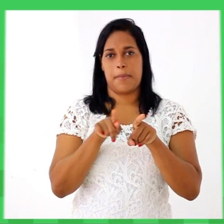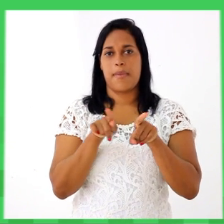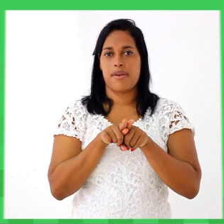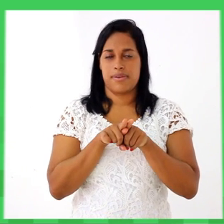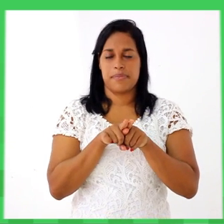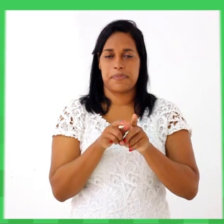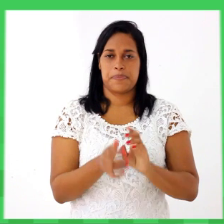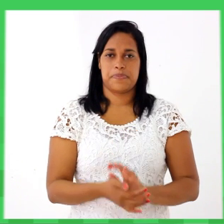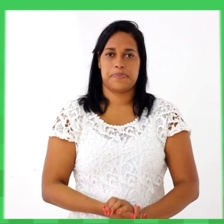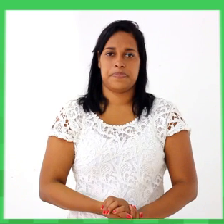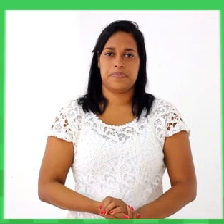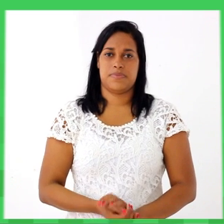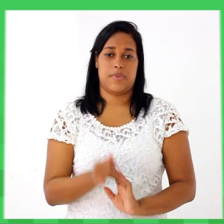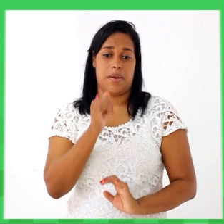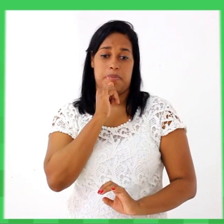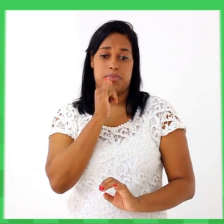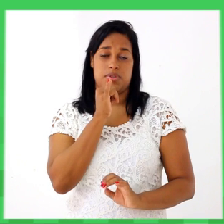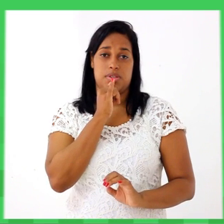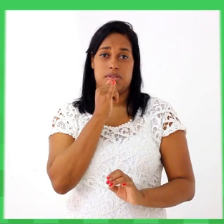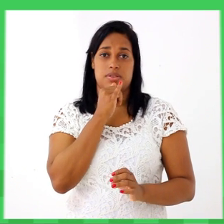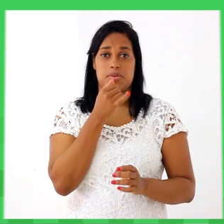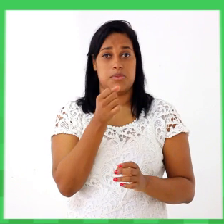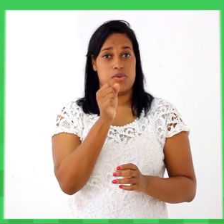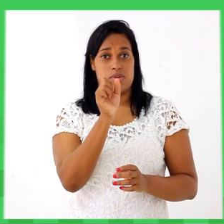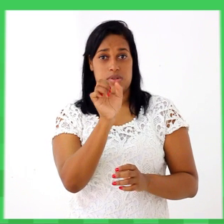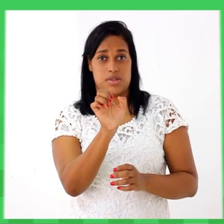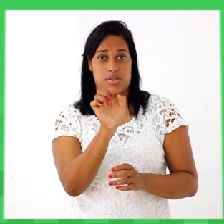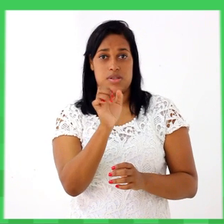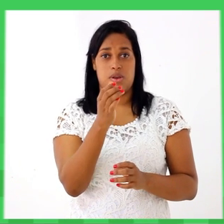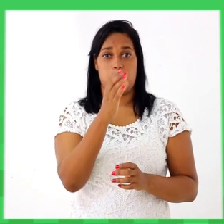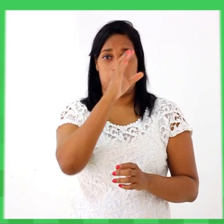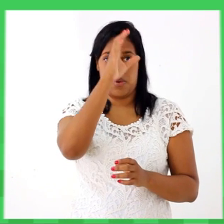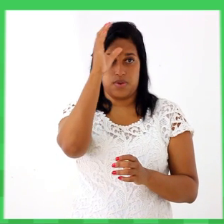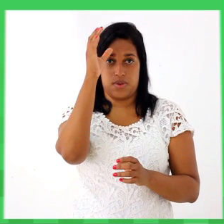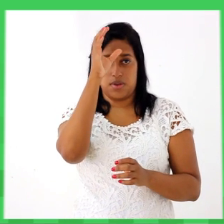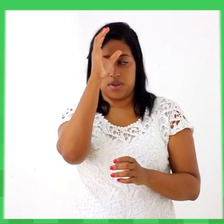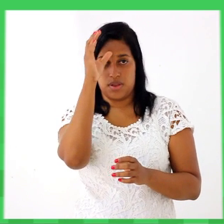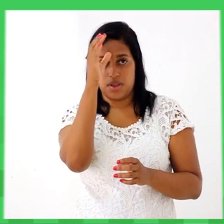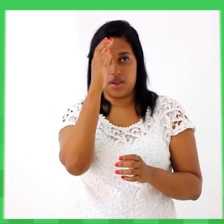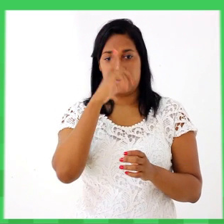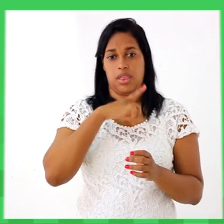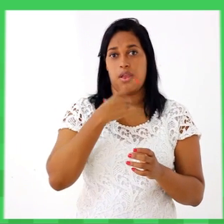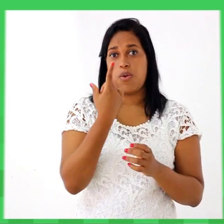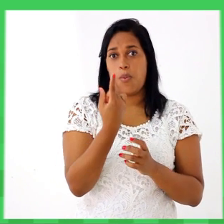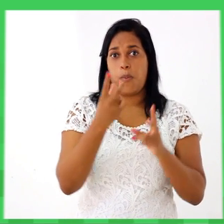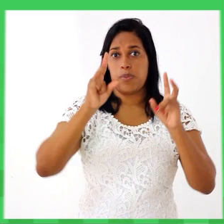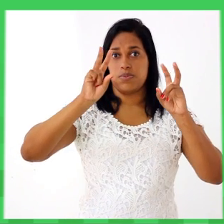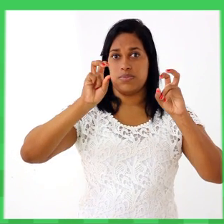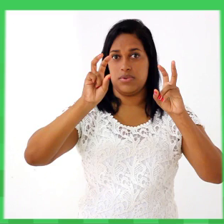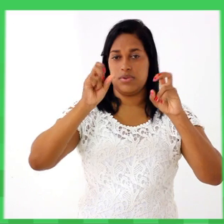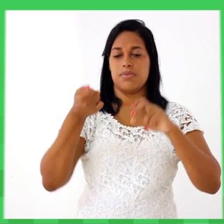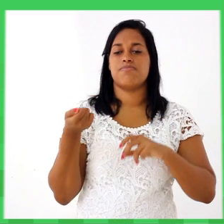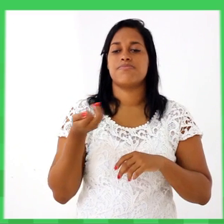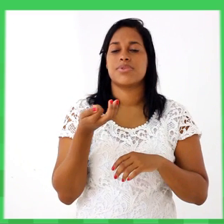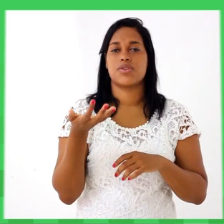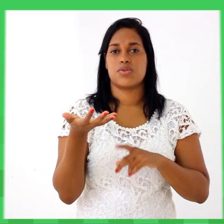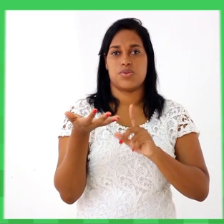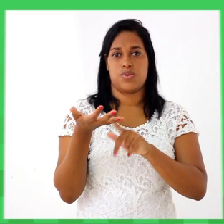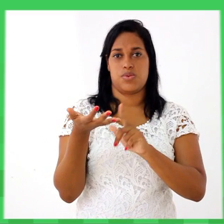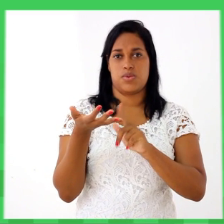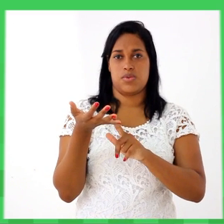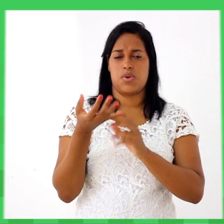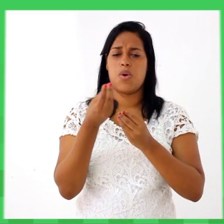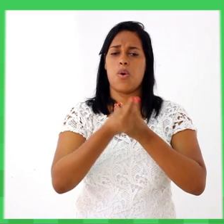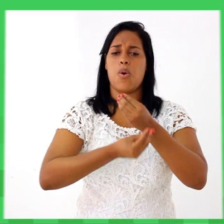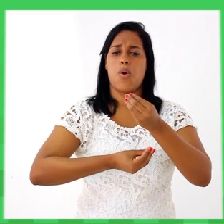produtos. No caso de fornecedores, um fornecedor fornece um tipo de produto. Aí você pode notar, mas o